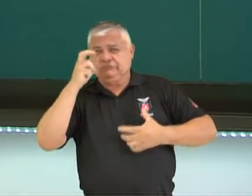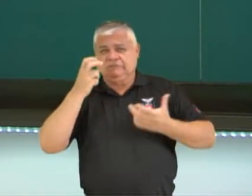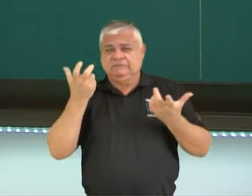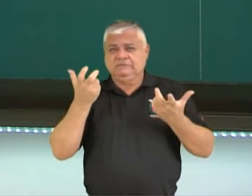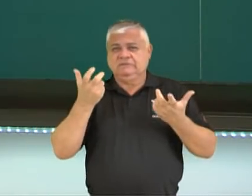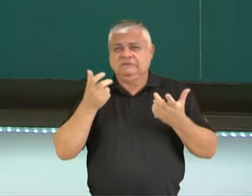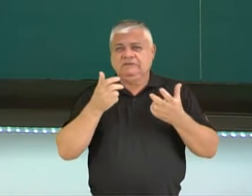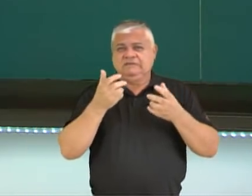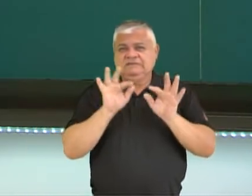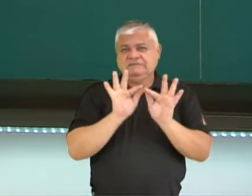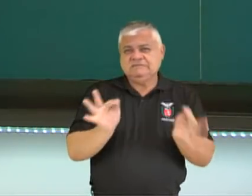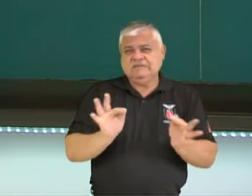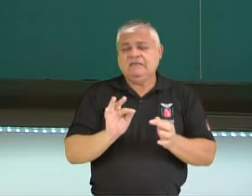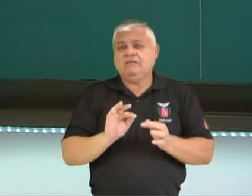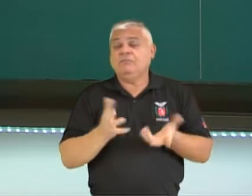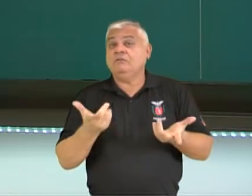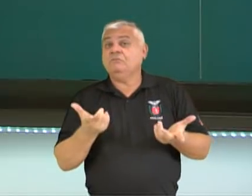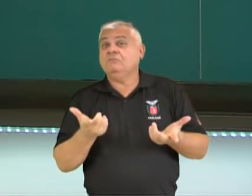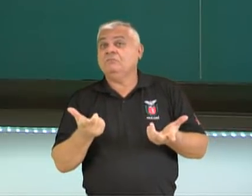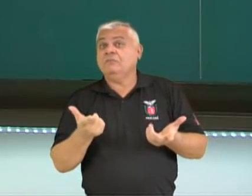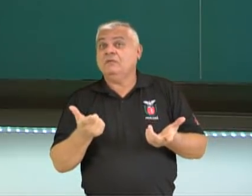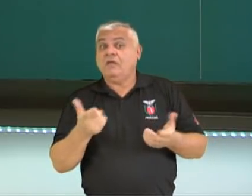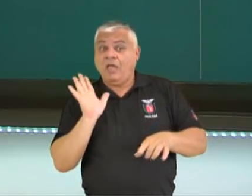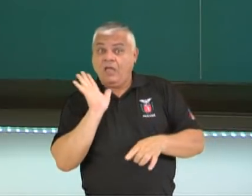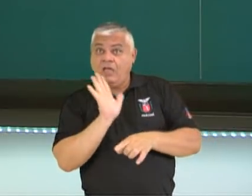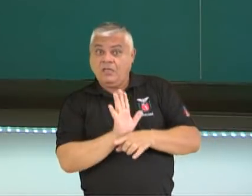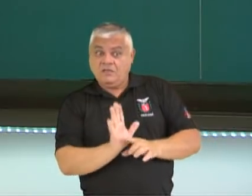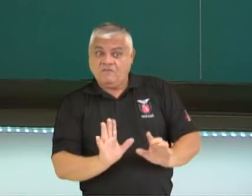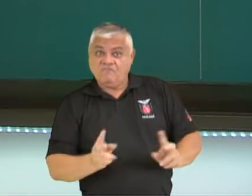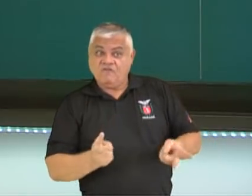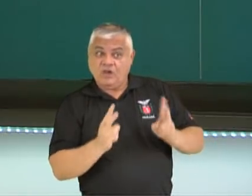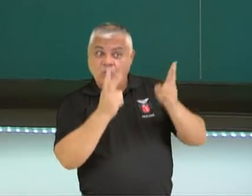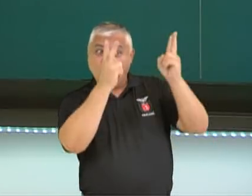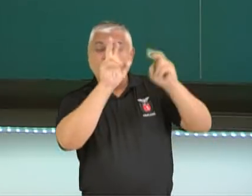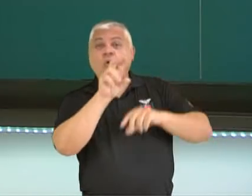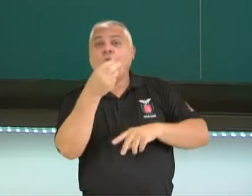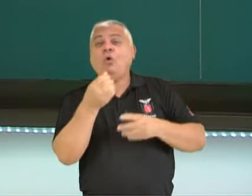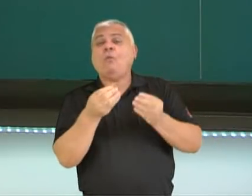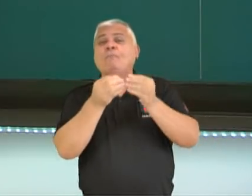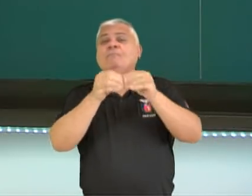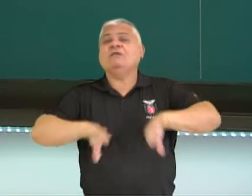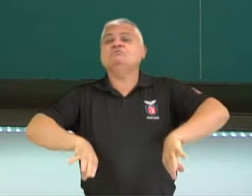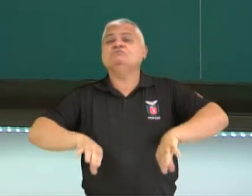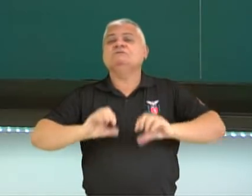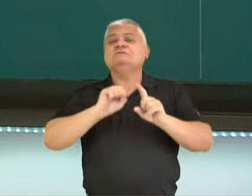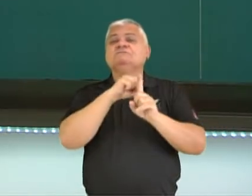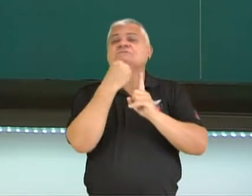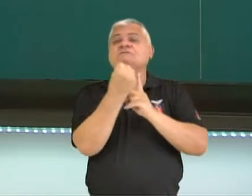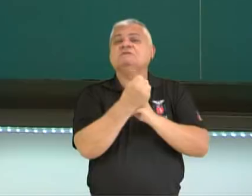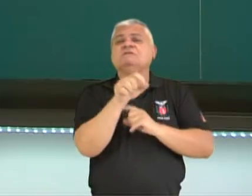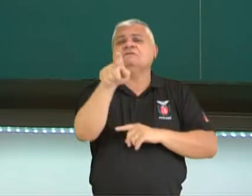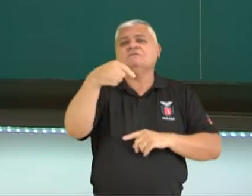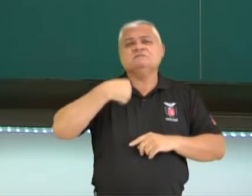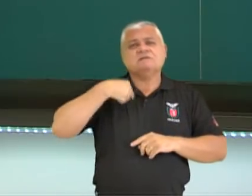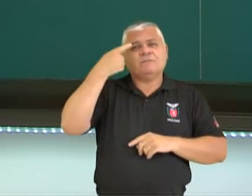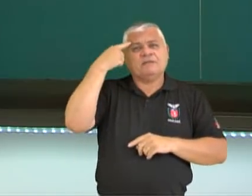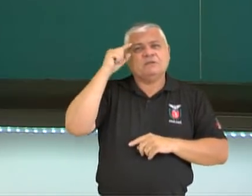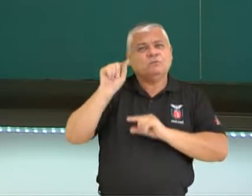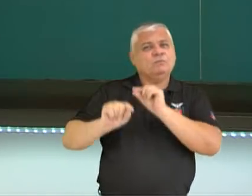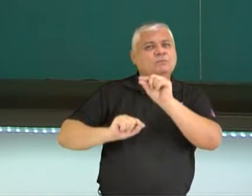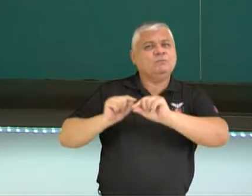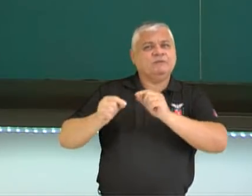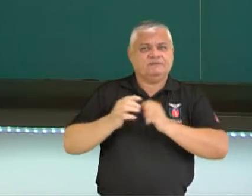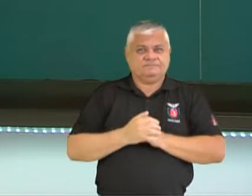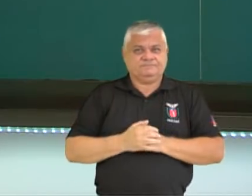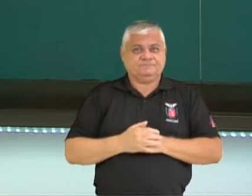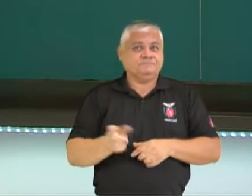enriquecem ou prejudicam a nossa sociedade? O que você pensa sobre isso? Vamos